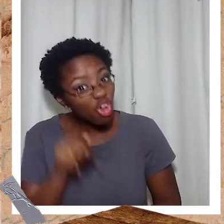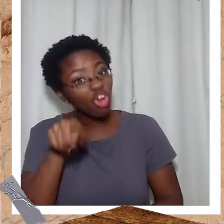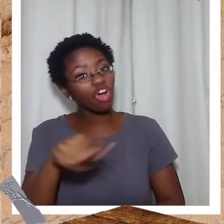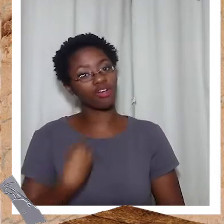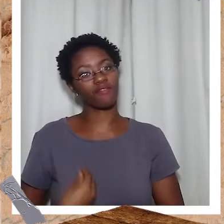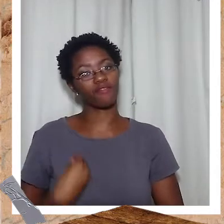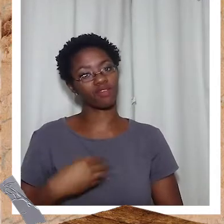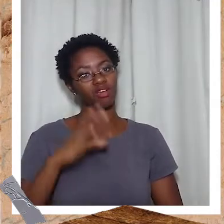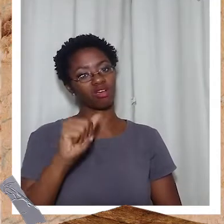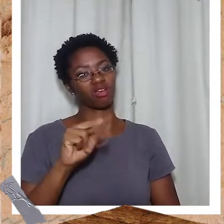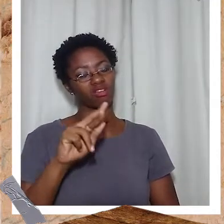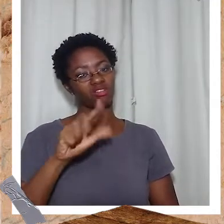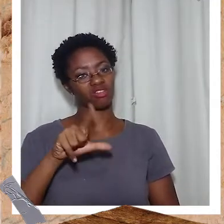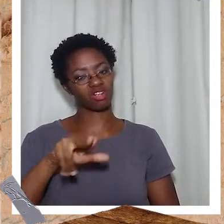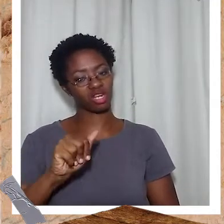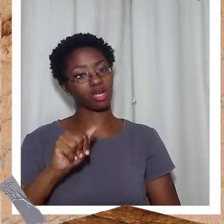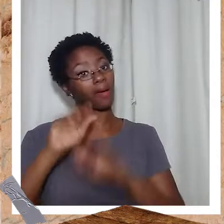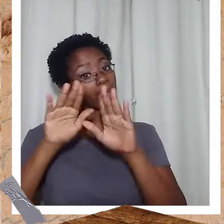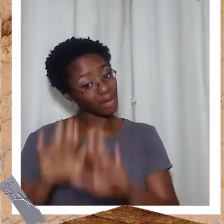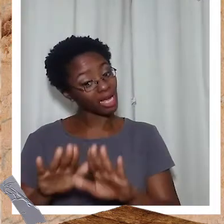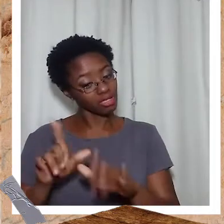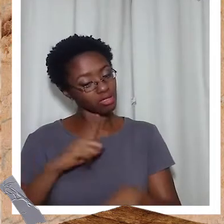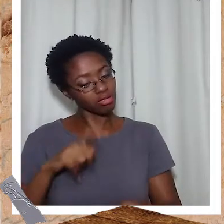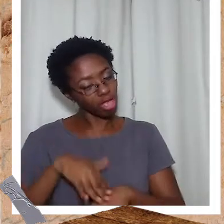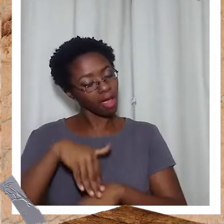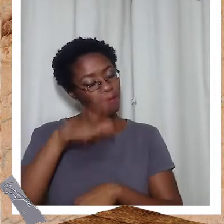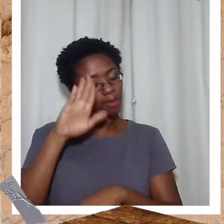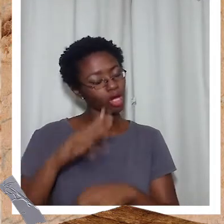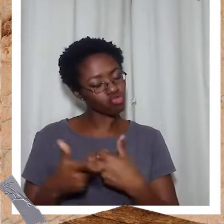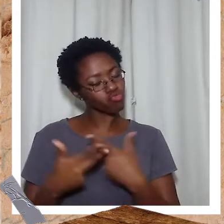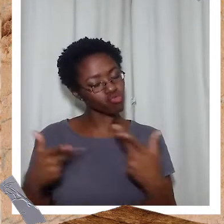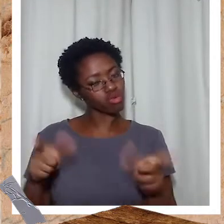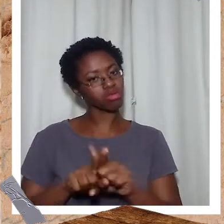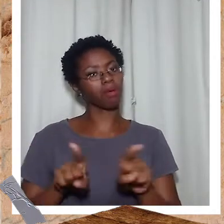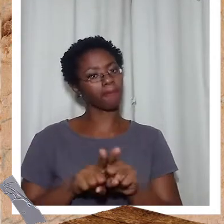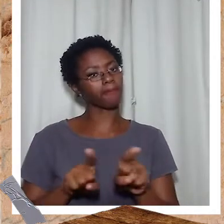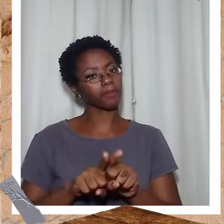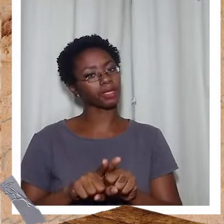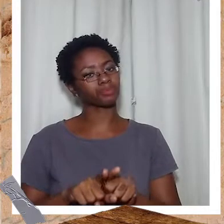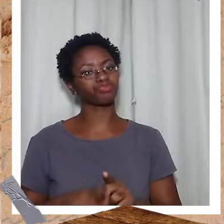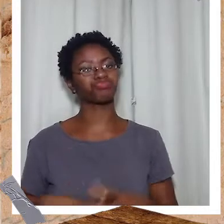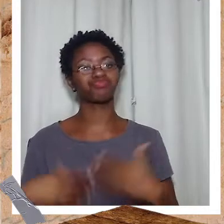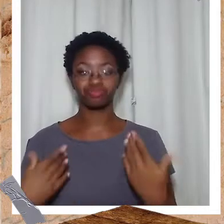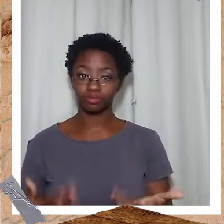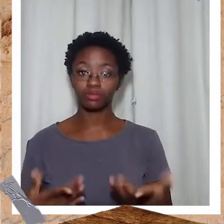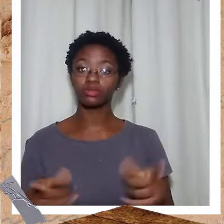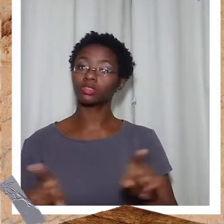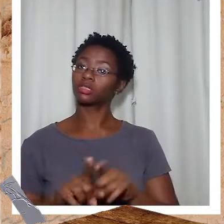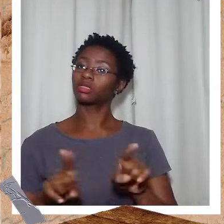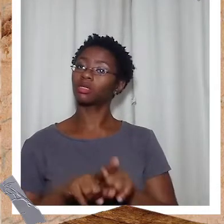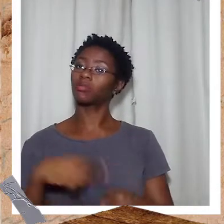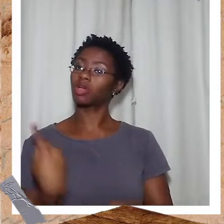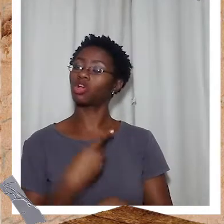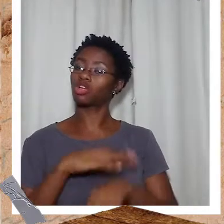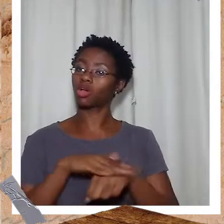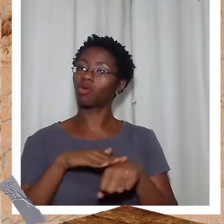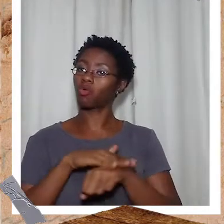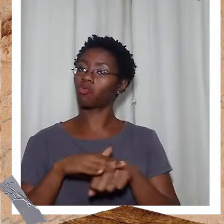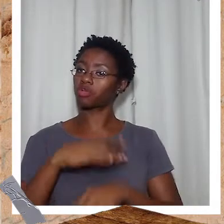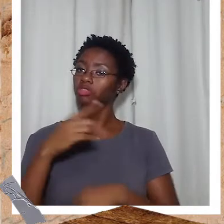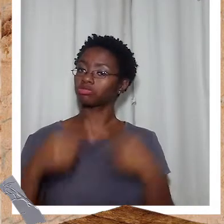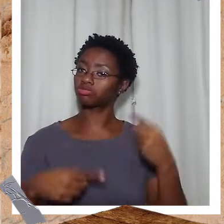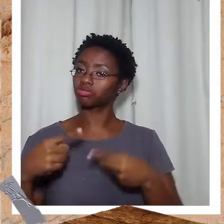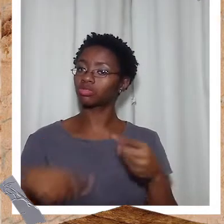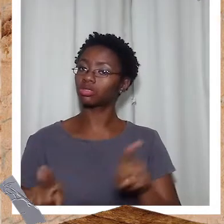mas, como disse o Hélio, a vida é muito mais complexa do que isso, né? Também nas nossas conversas,